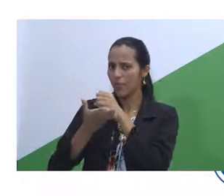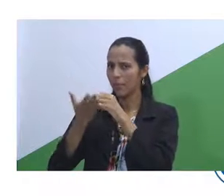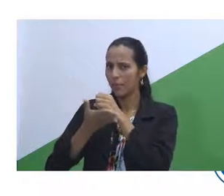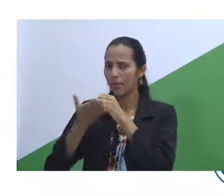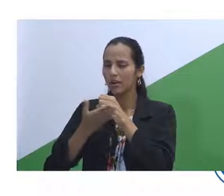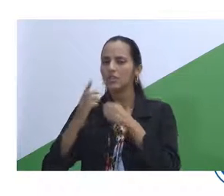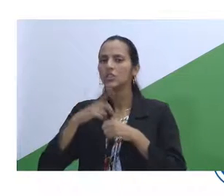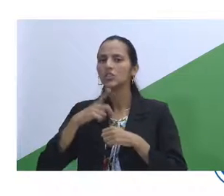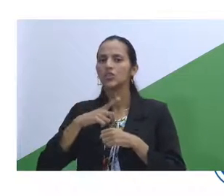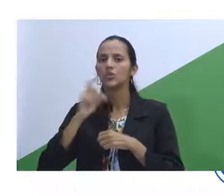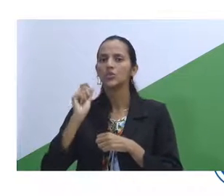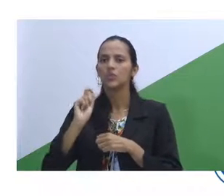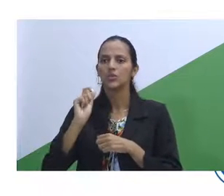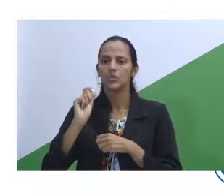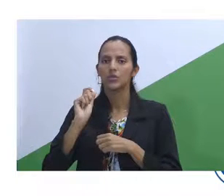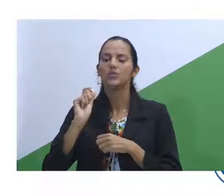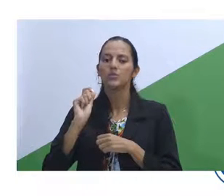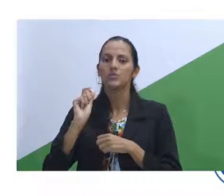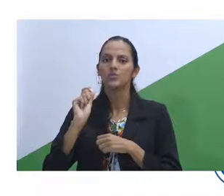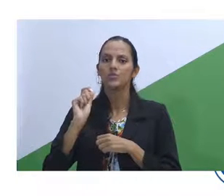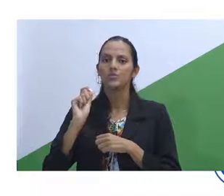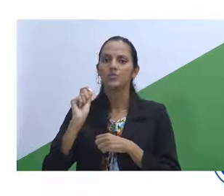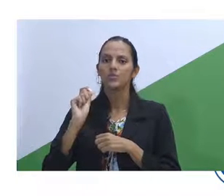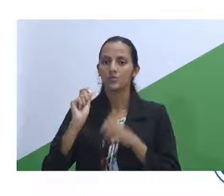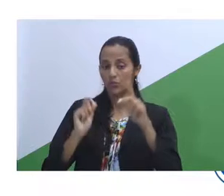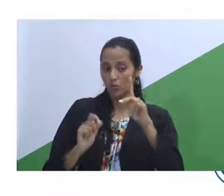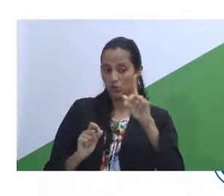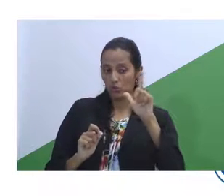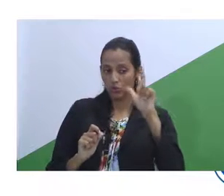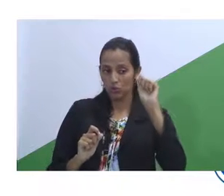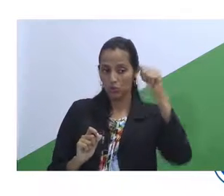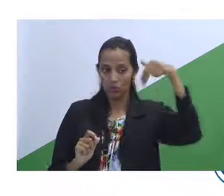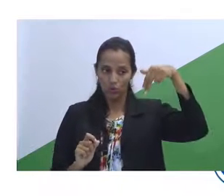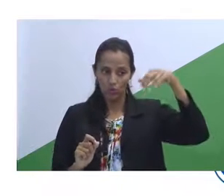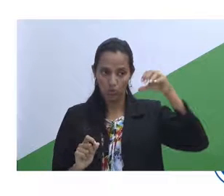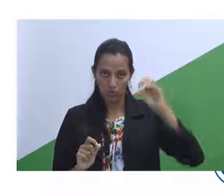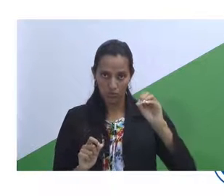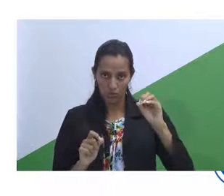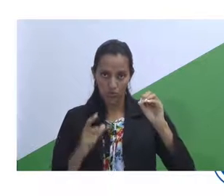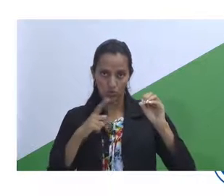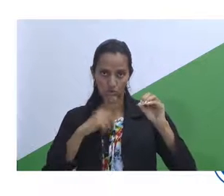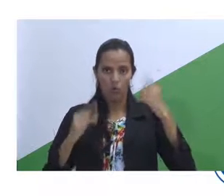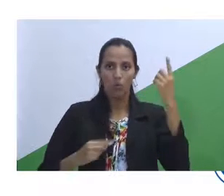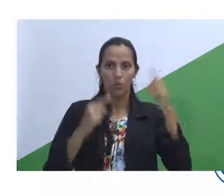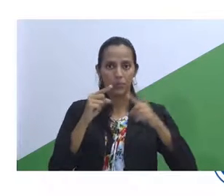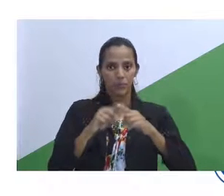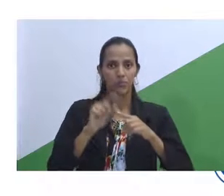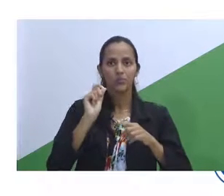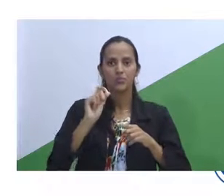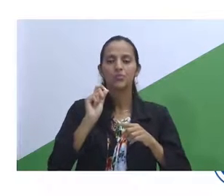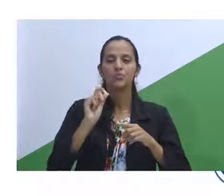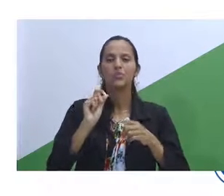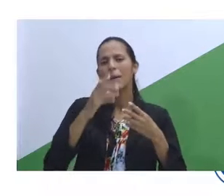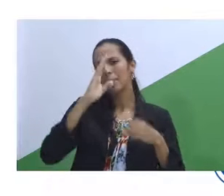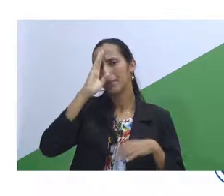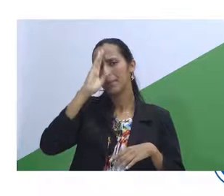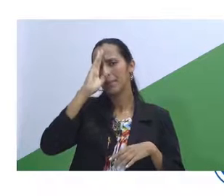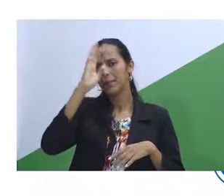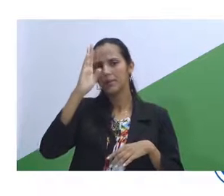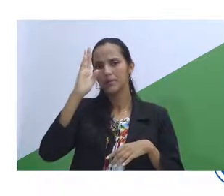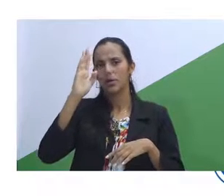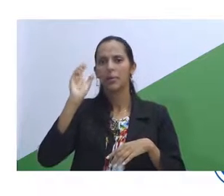foi feito, né? Por pessoas muito próximas, então, aí ao Getúlio Vargas, né? Principalmente, Ericko